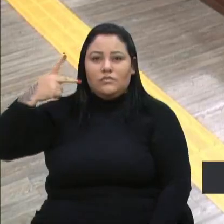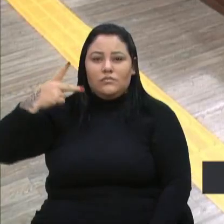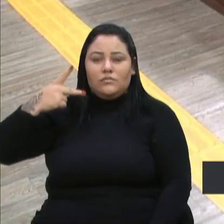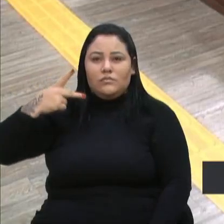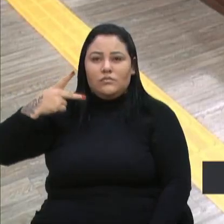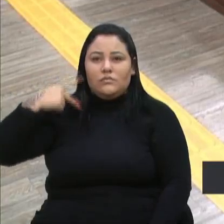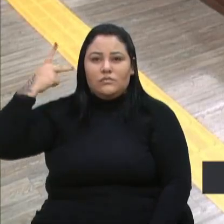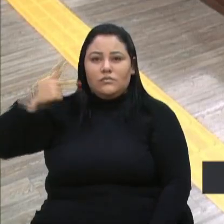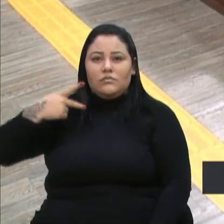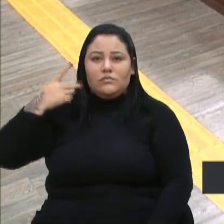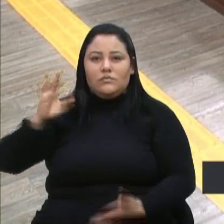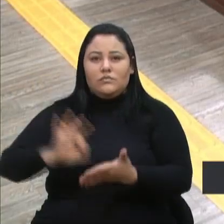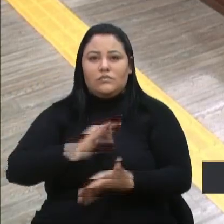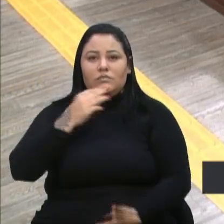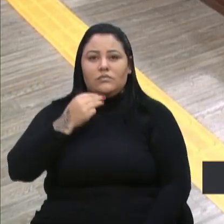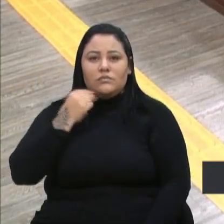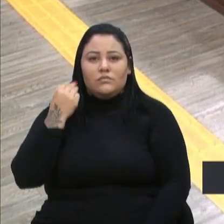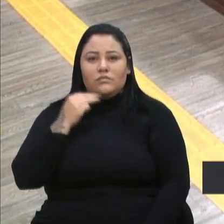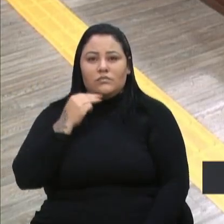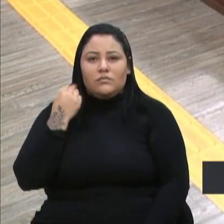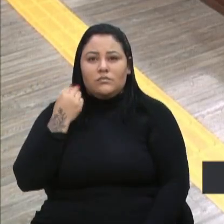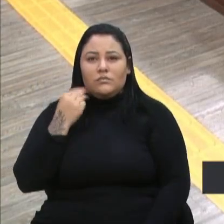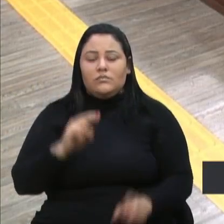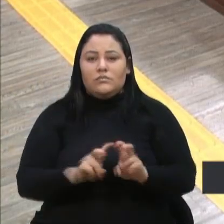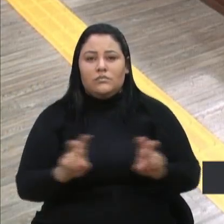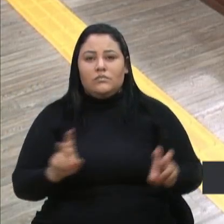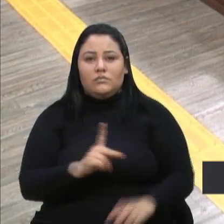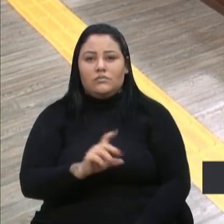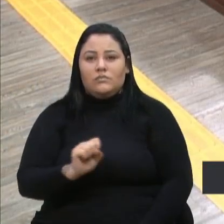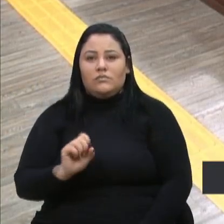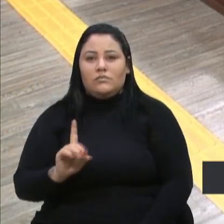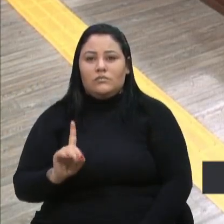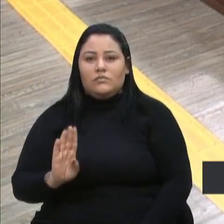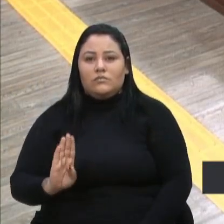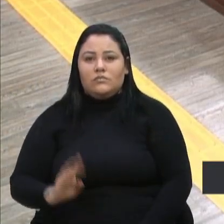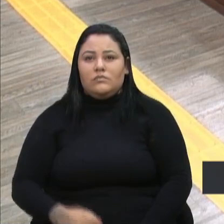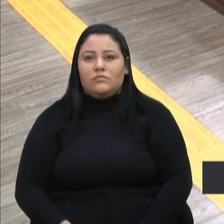Próxima vereadora escrita, Marisol, bancada do PSDB.